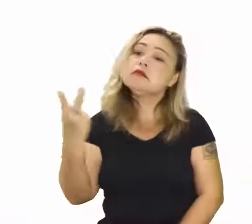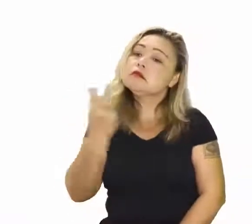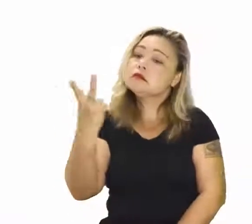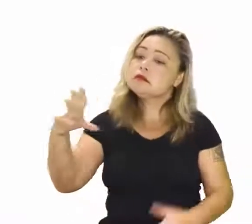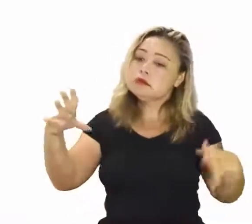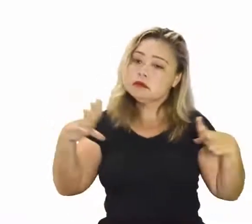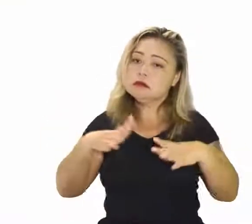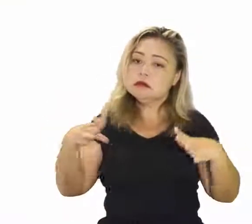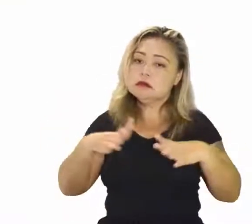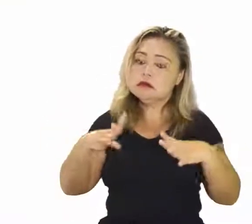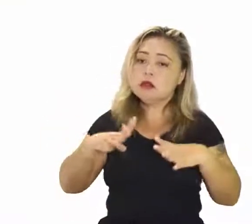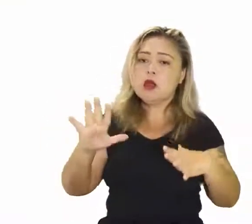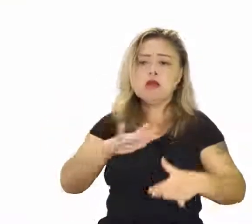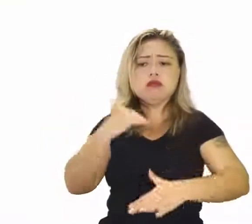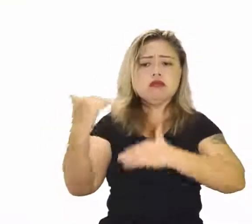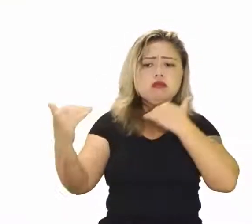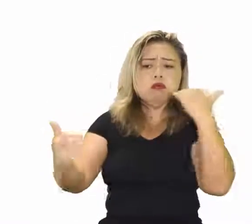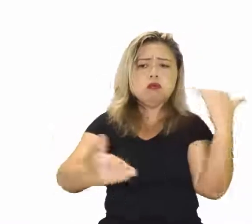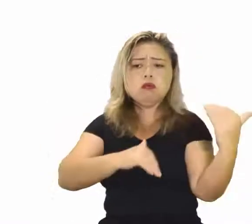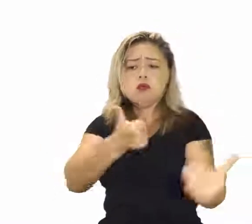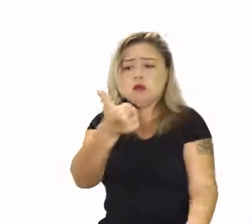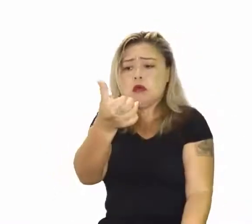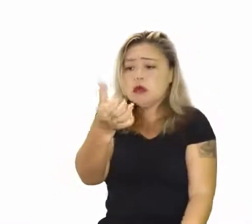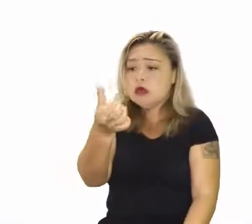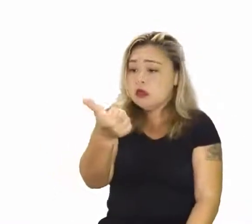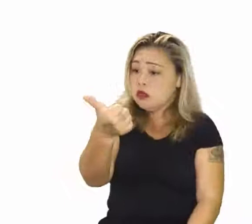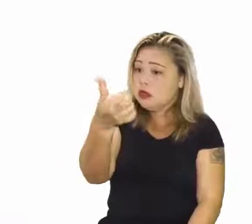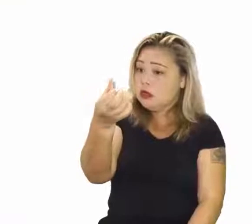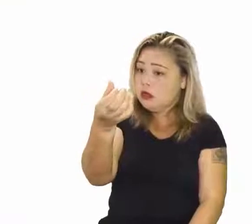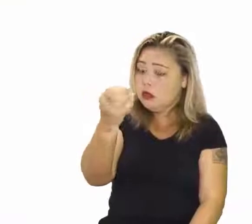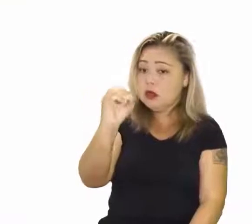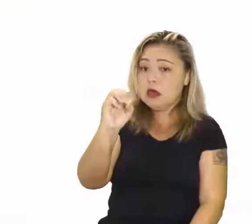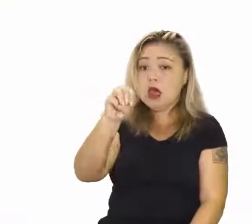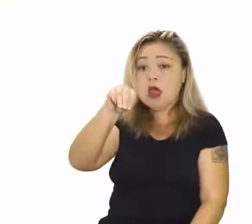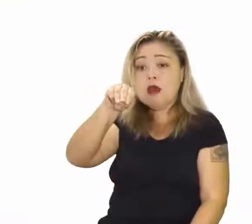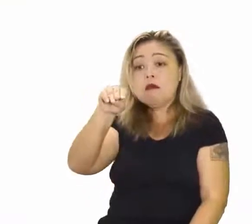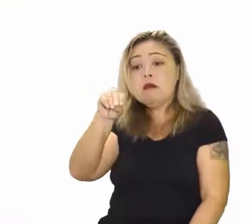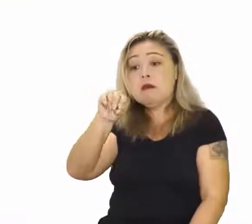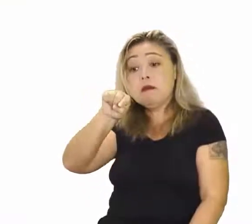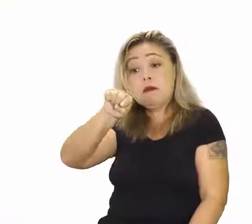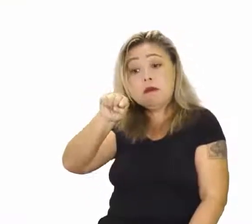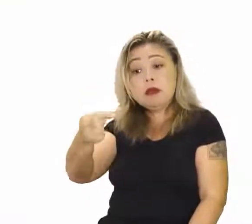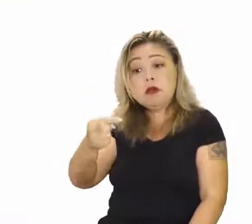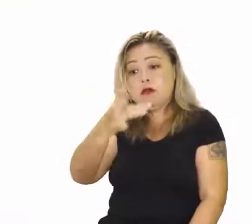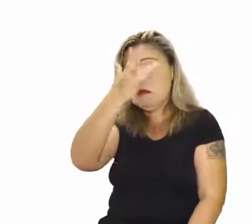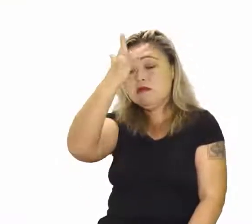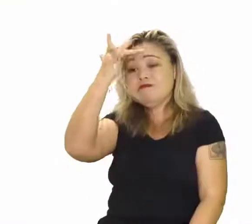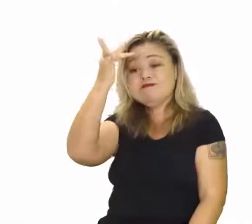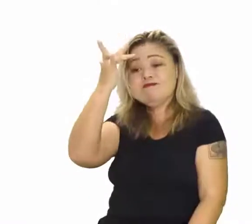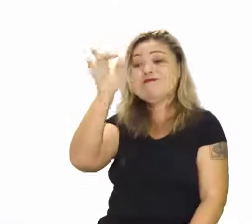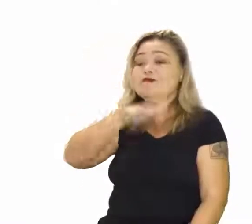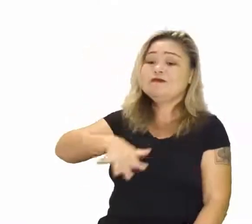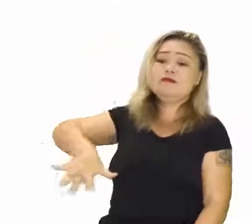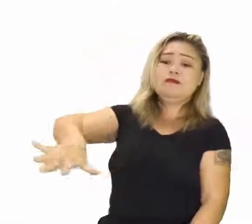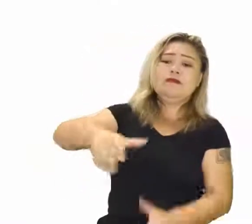Nas 2 cidades morreram cerca de 160 mil pessoas, a maioria civil, gente.